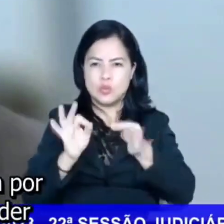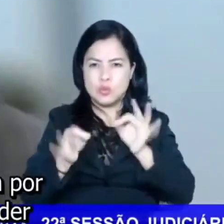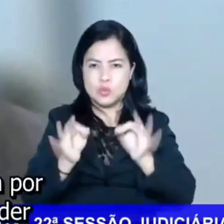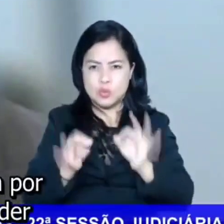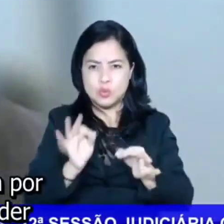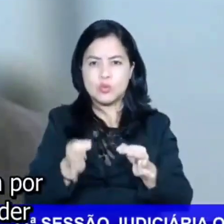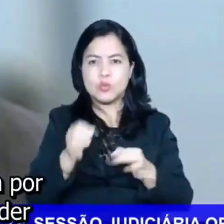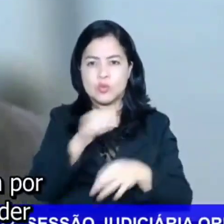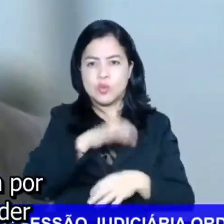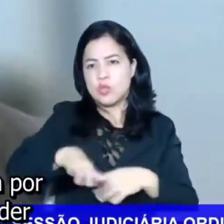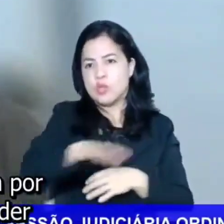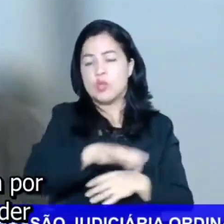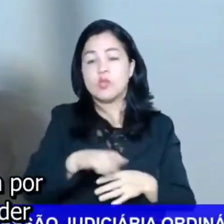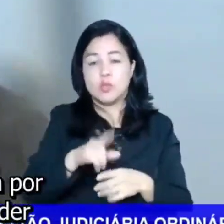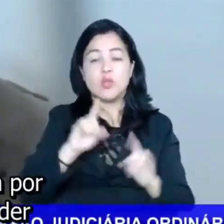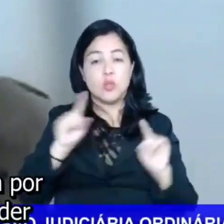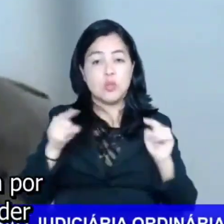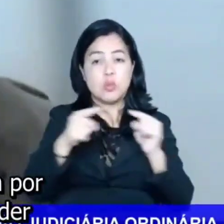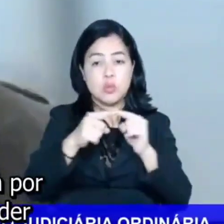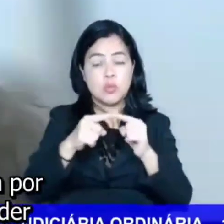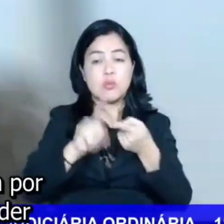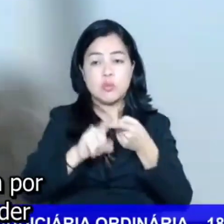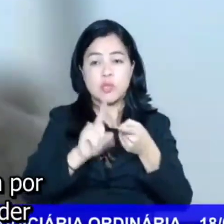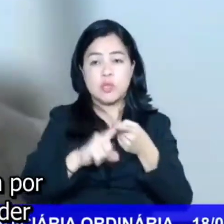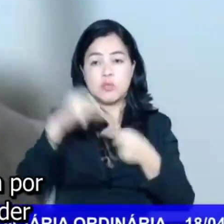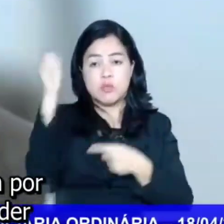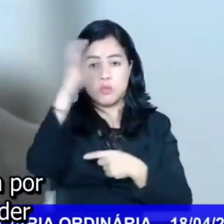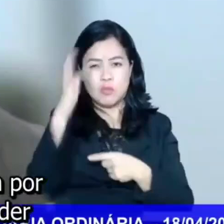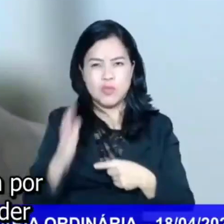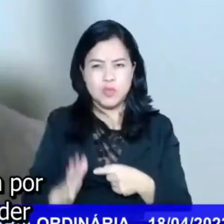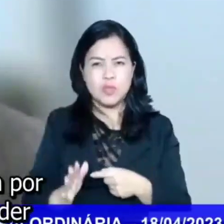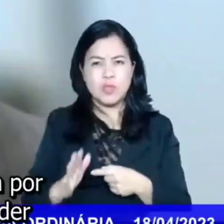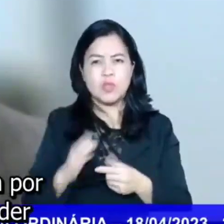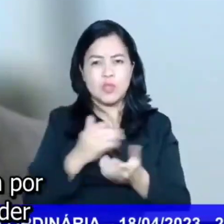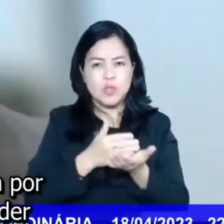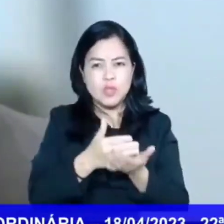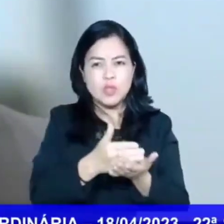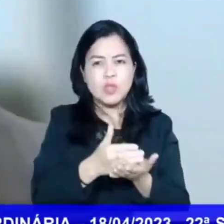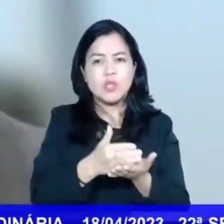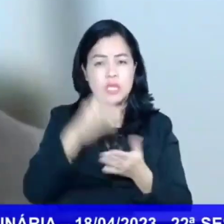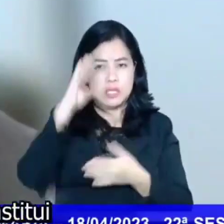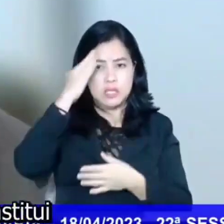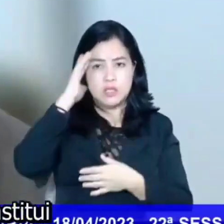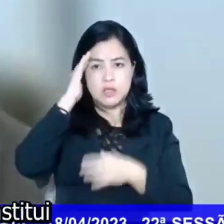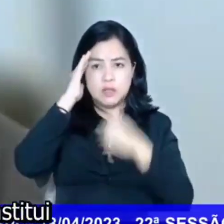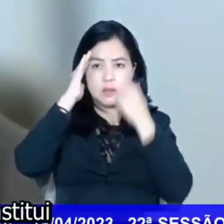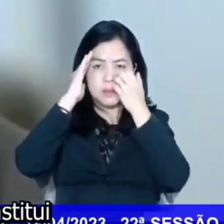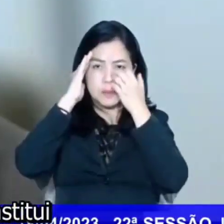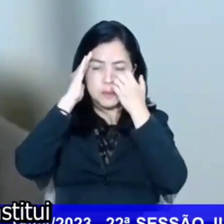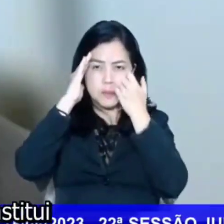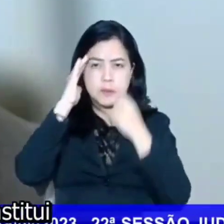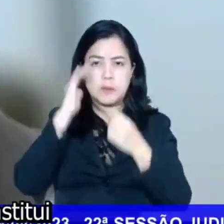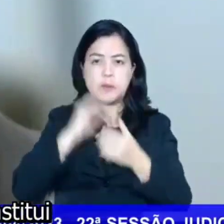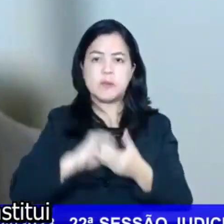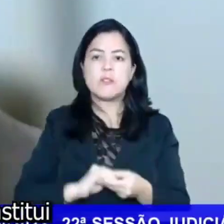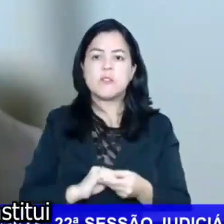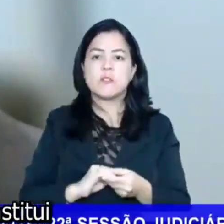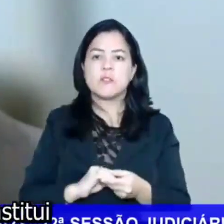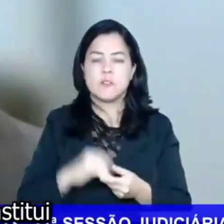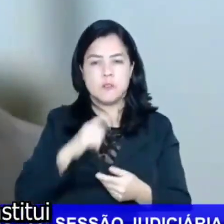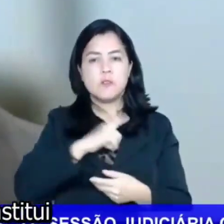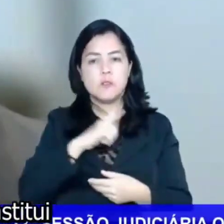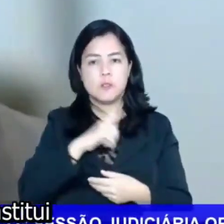Brasil acharam por bem indeferir a petição inicial, por entender que